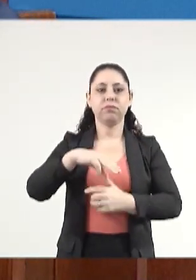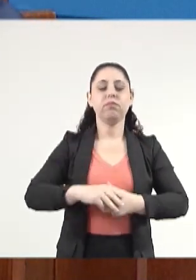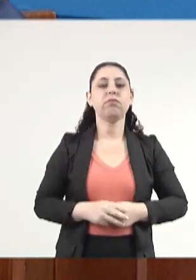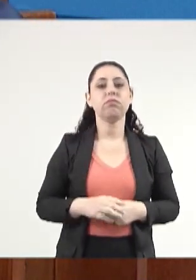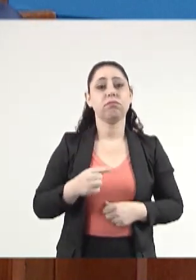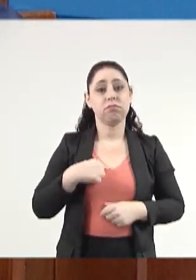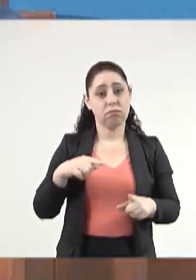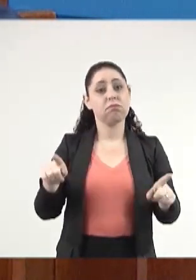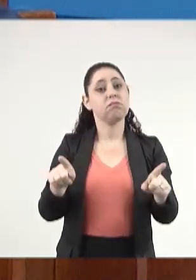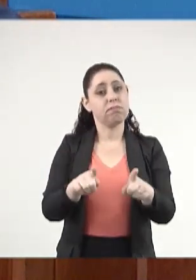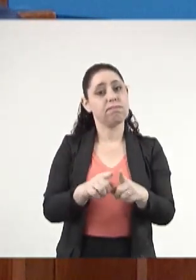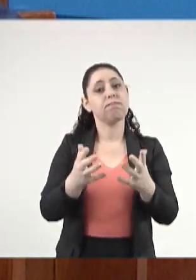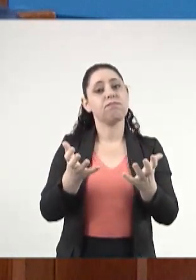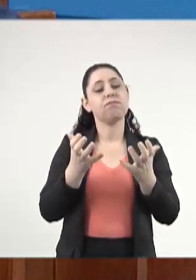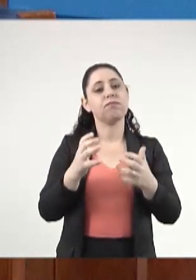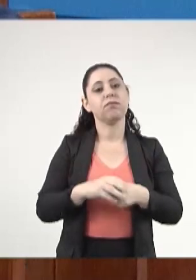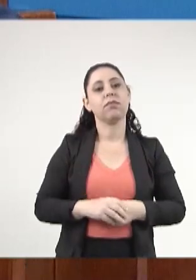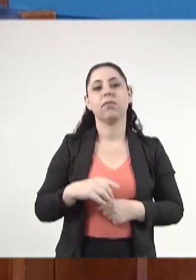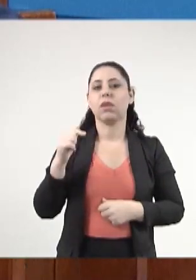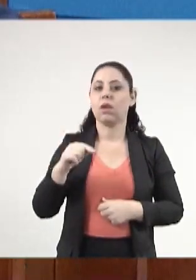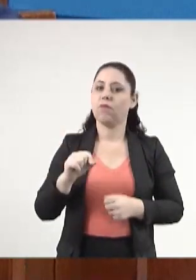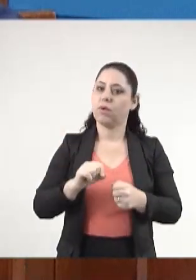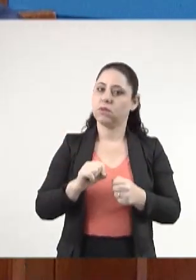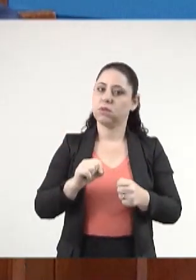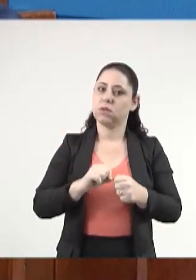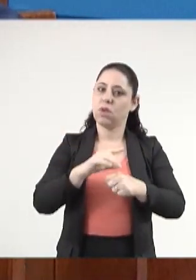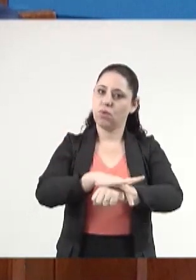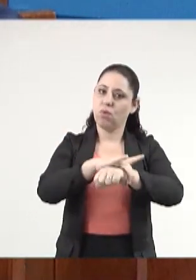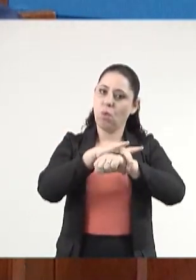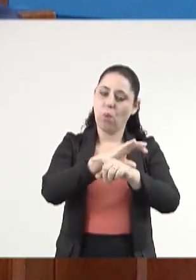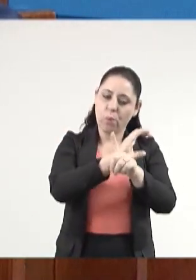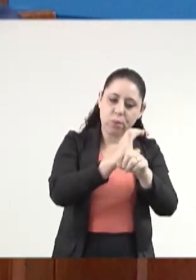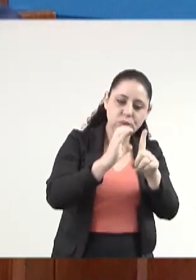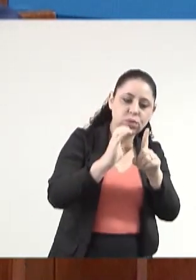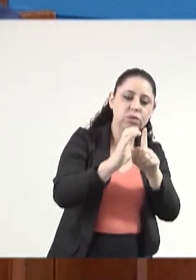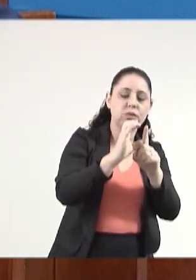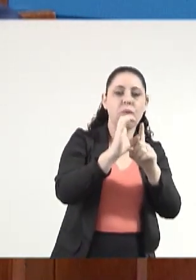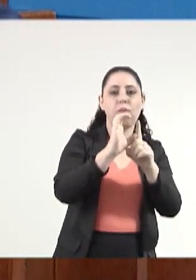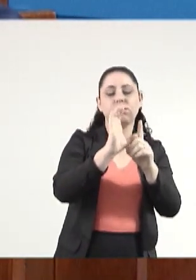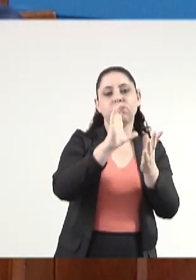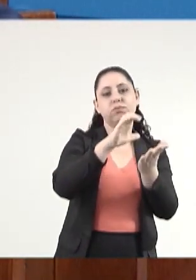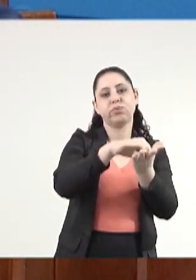eu quero também aqui fazer a defesa da comunidade indígena,